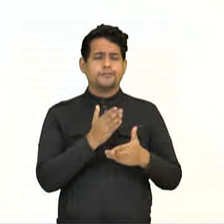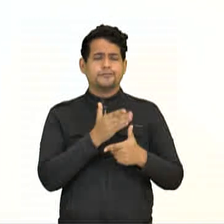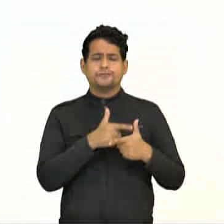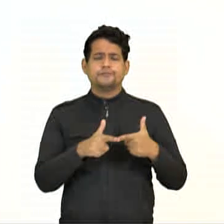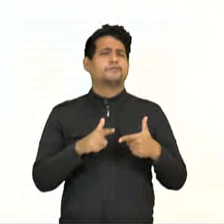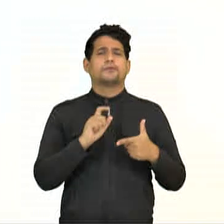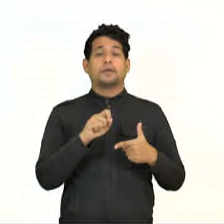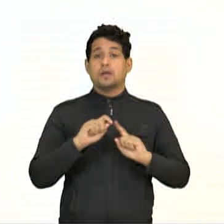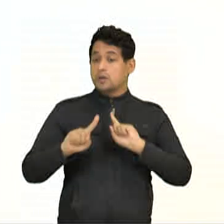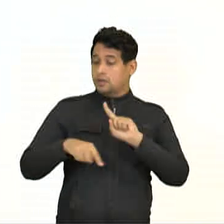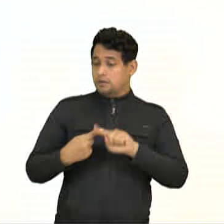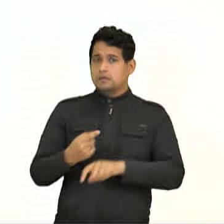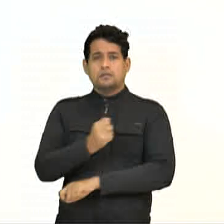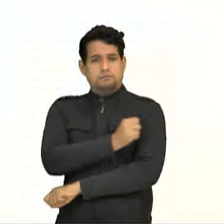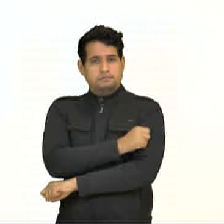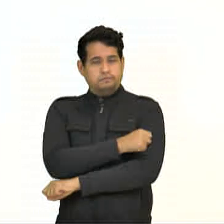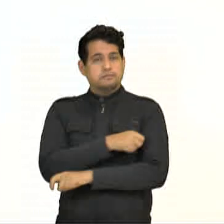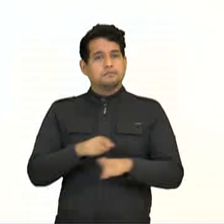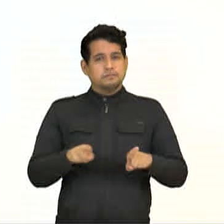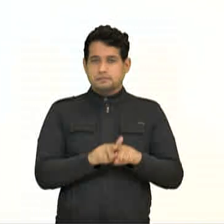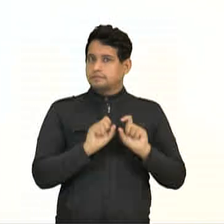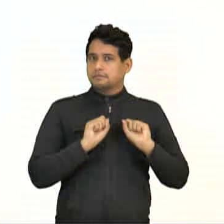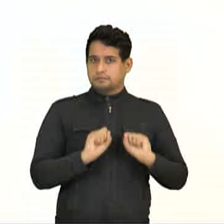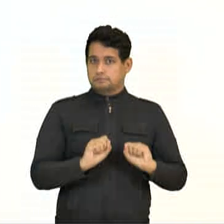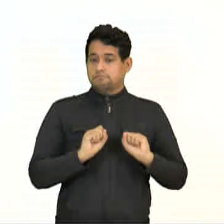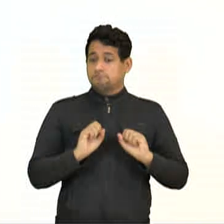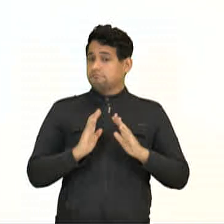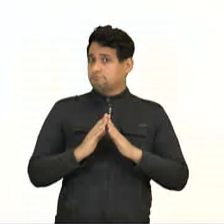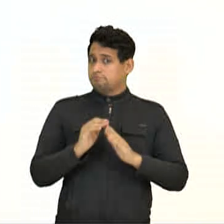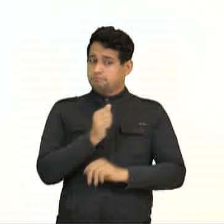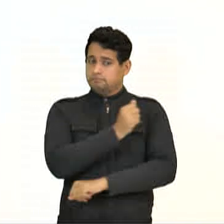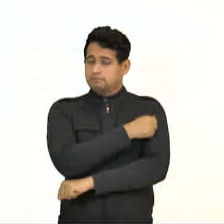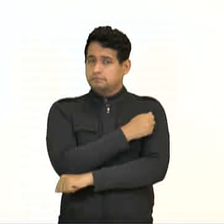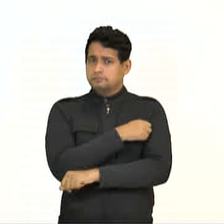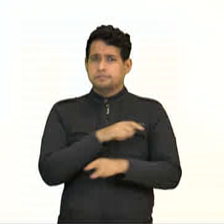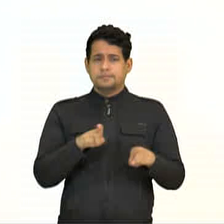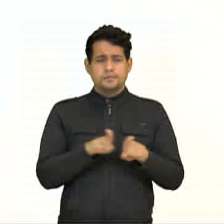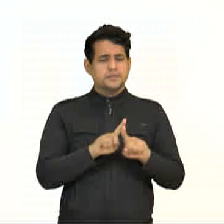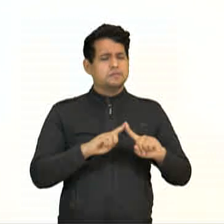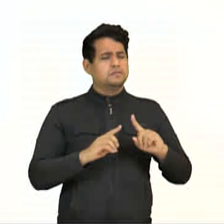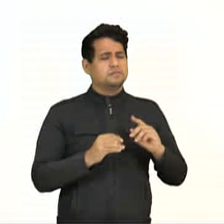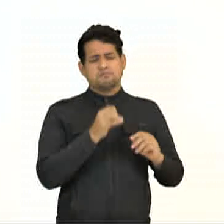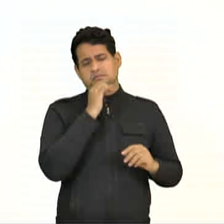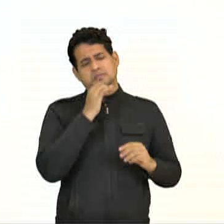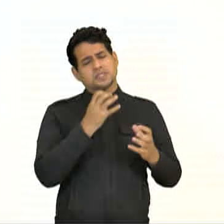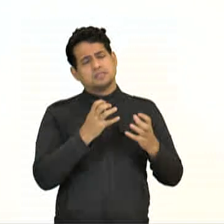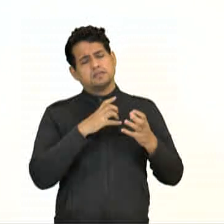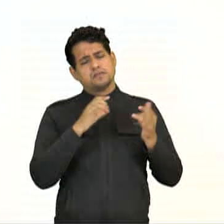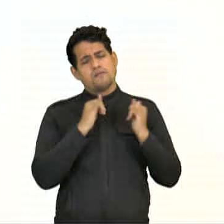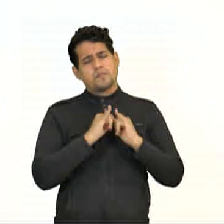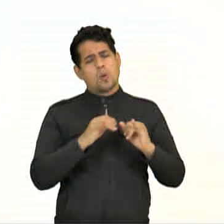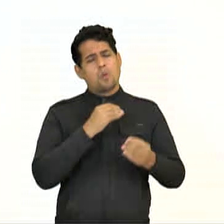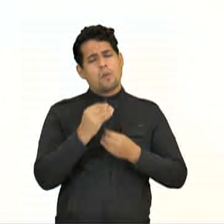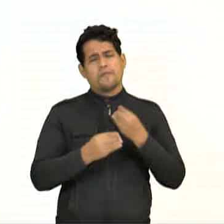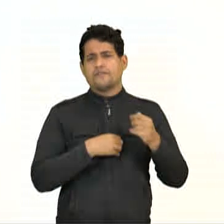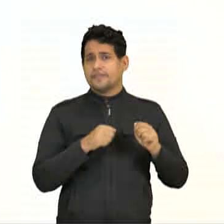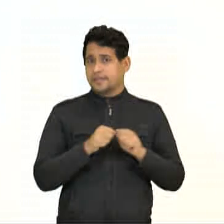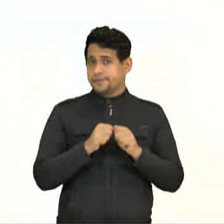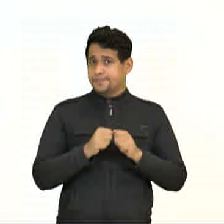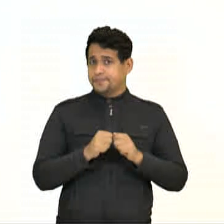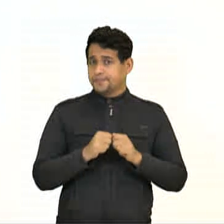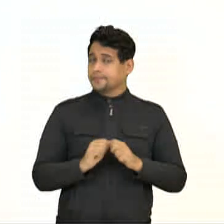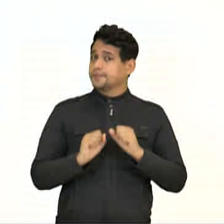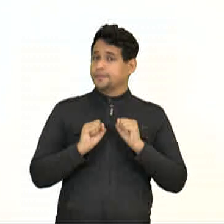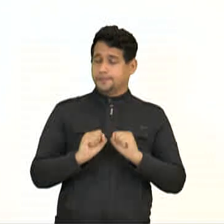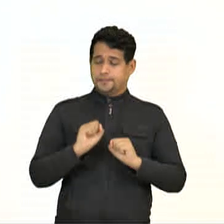Com outros estudantes. Então, casas para estudantes. E como é que, se eu quiser obter informações, como é que eu posso? Eu